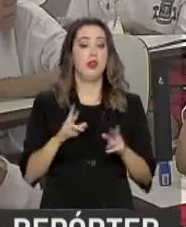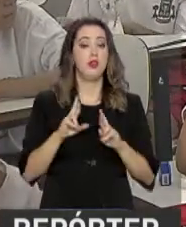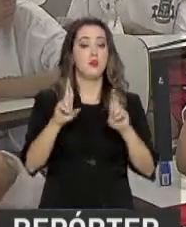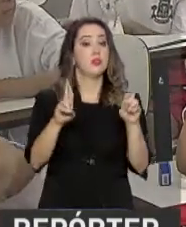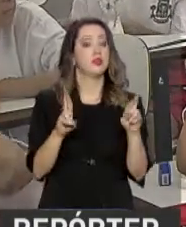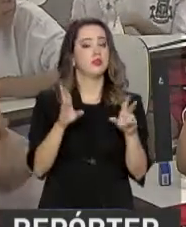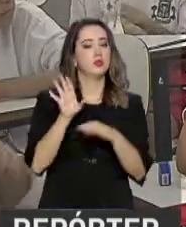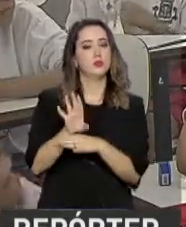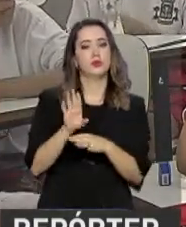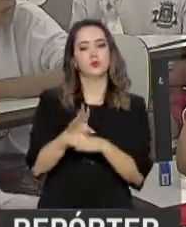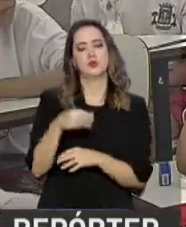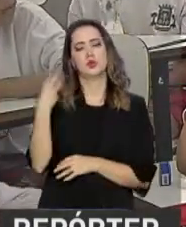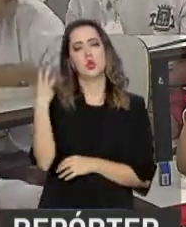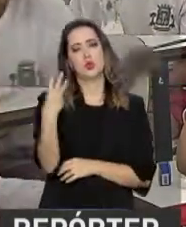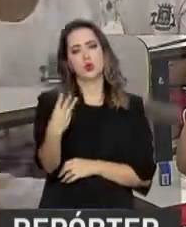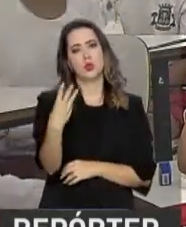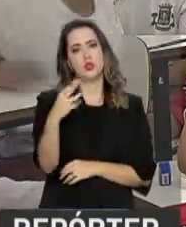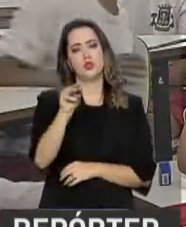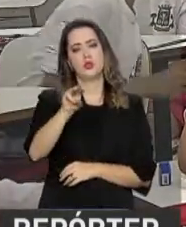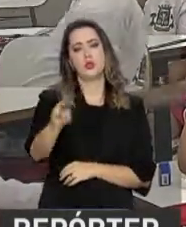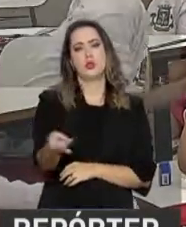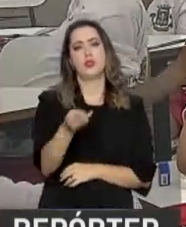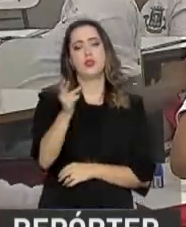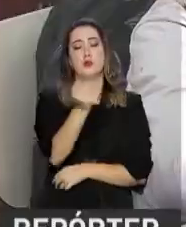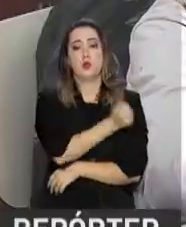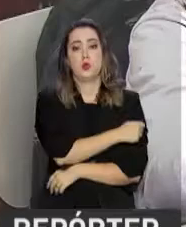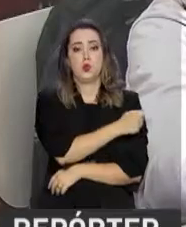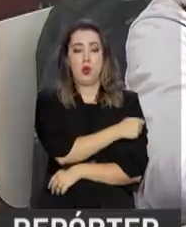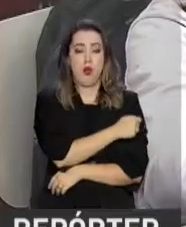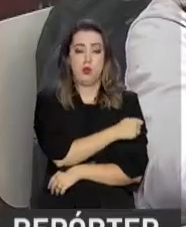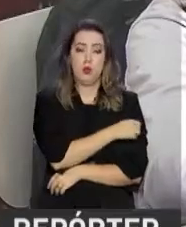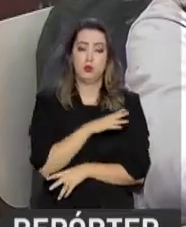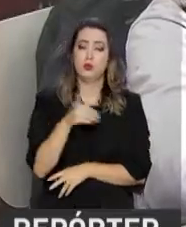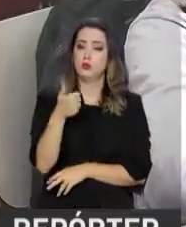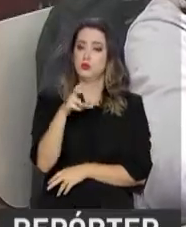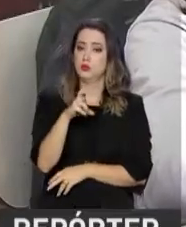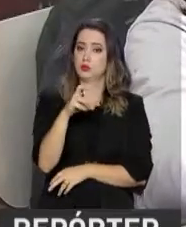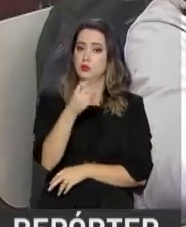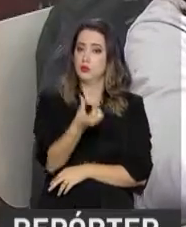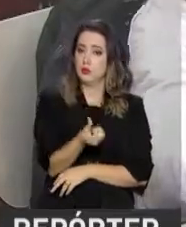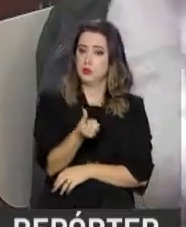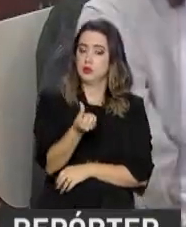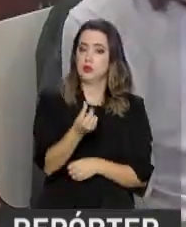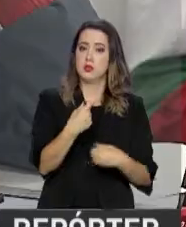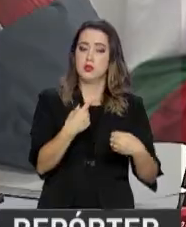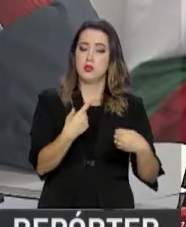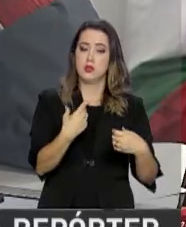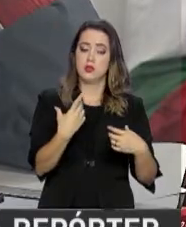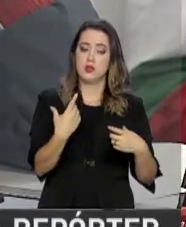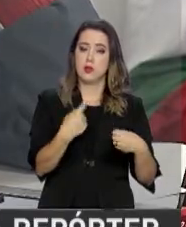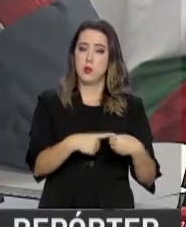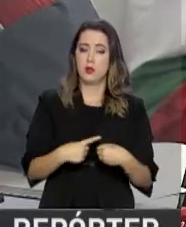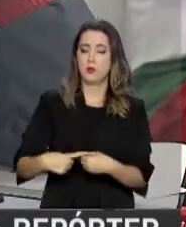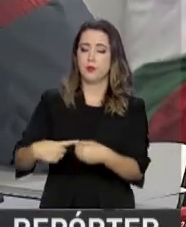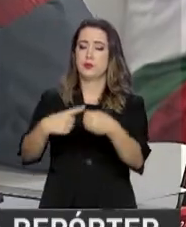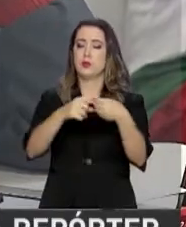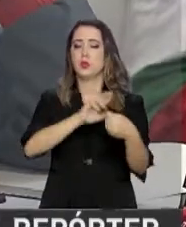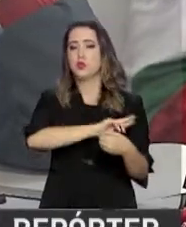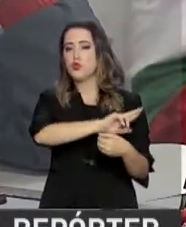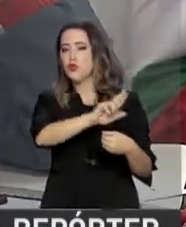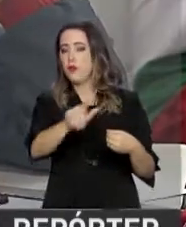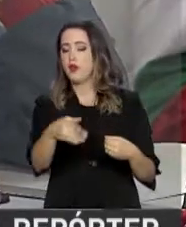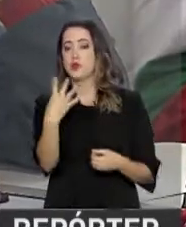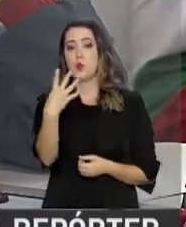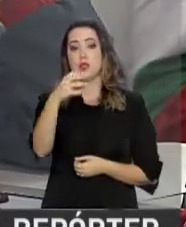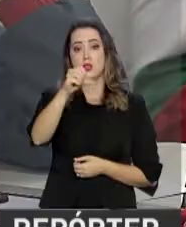3 milhões e 600 mil alunos em 156 mil turmas de 49 mil escolas